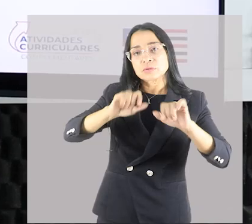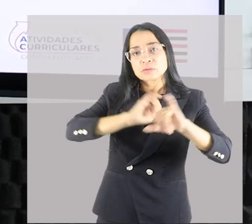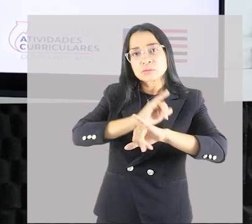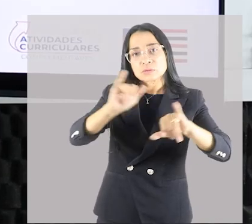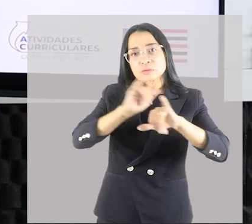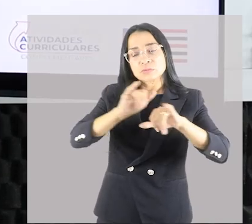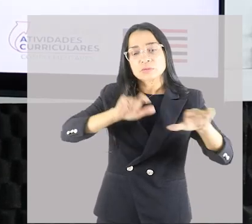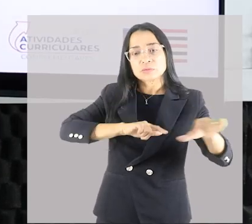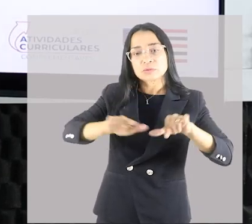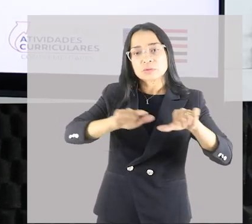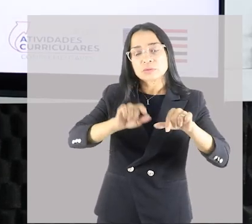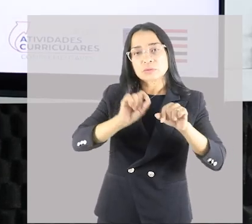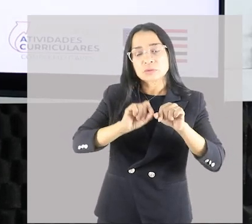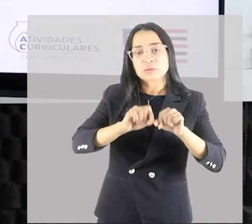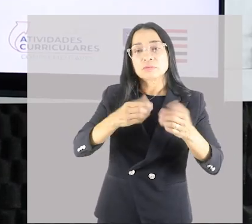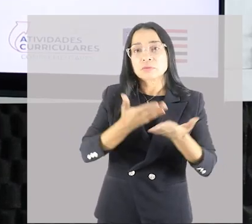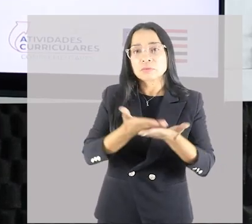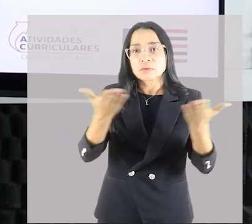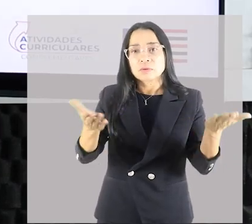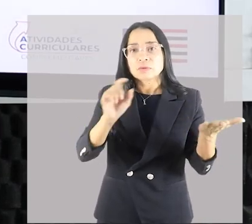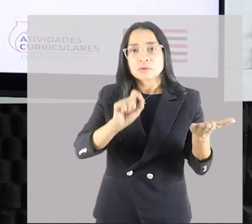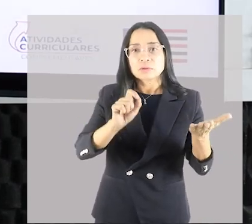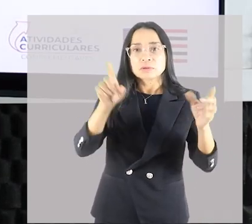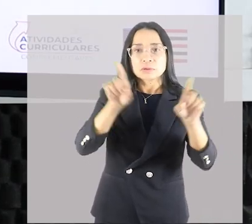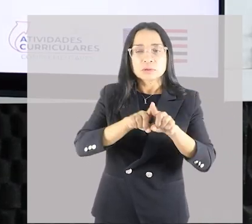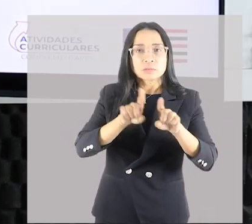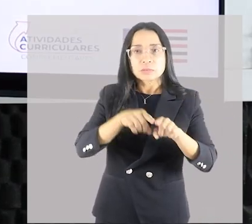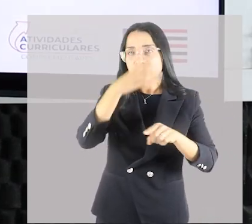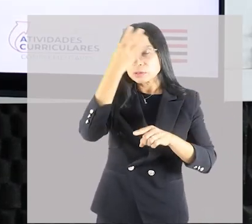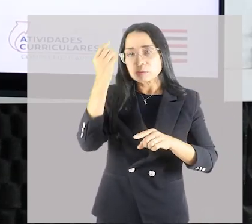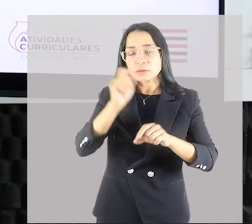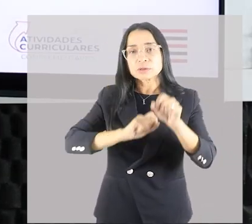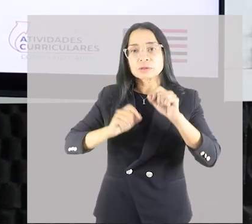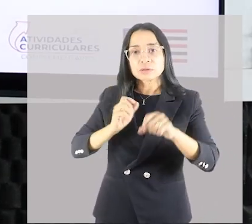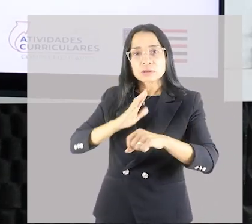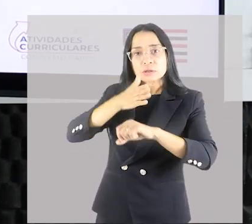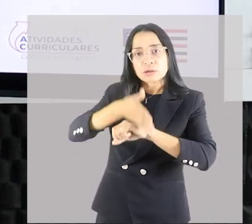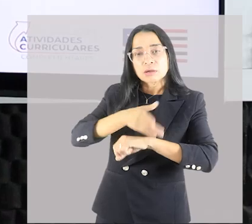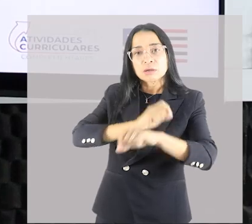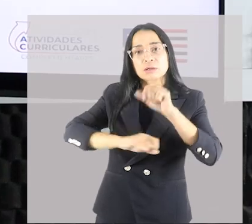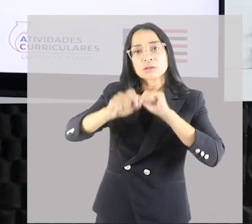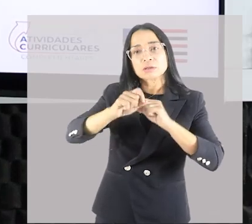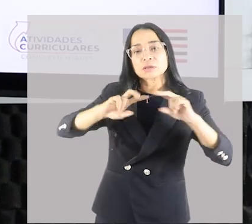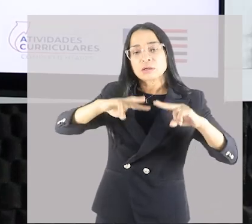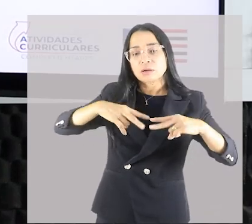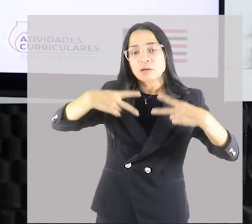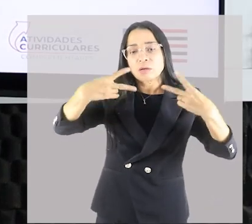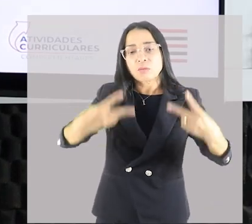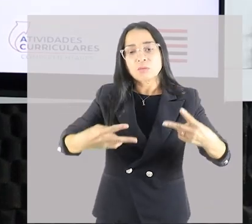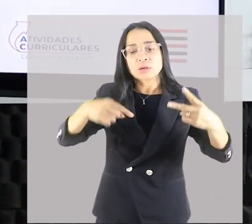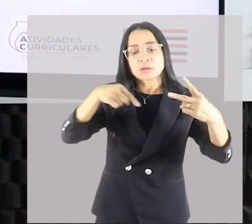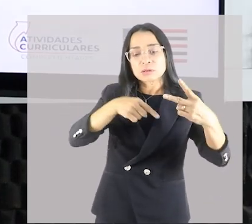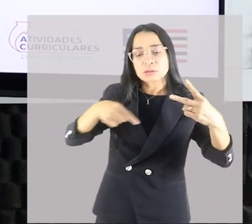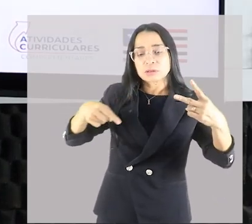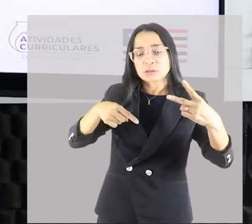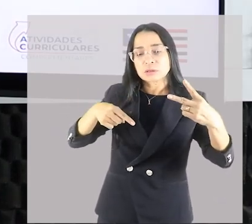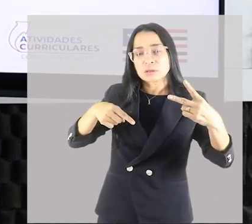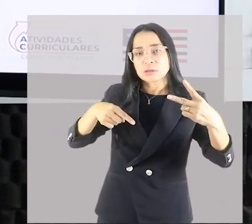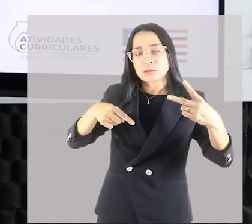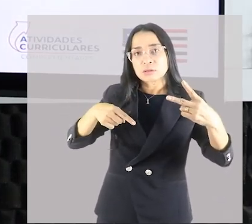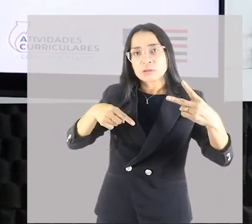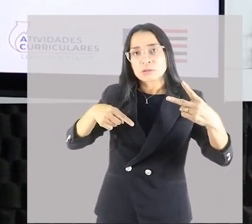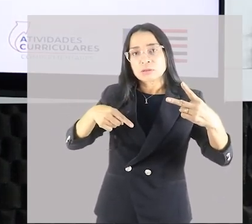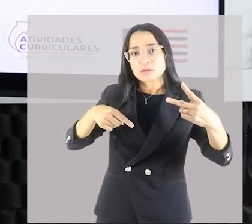divulga esse trabalho que é feito para vocês e também não esquece de acessar o link que está aí abaixo do seu